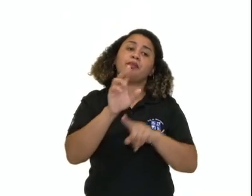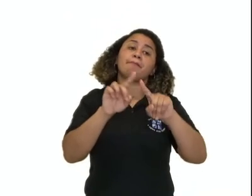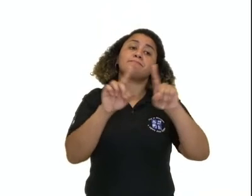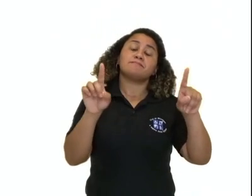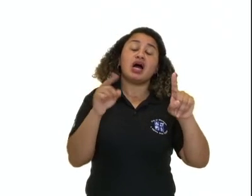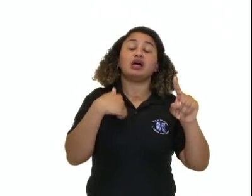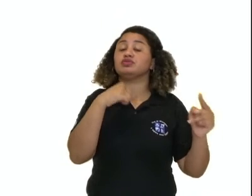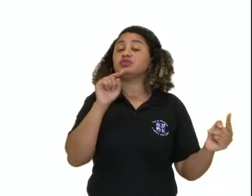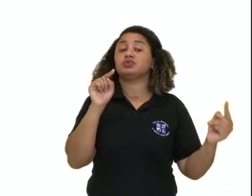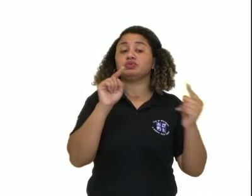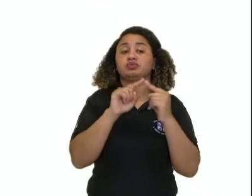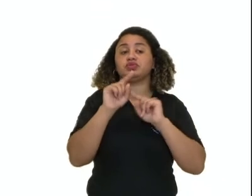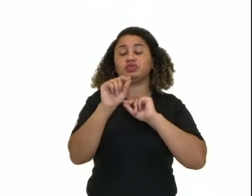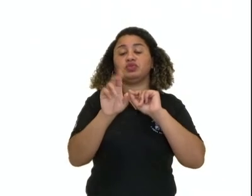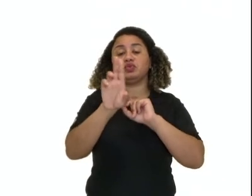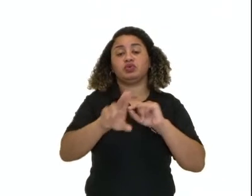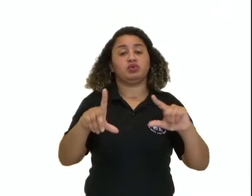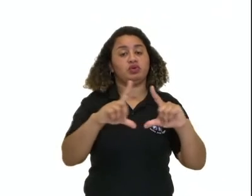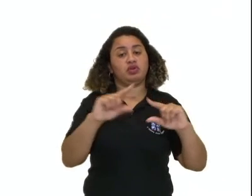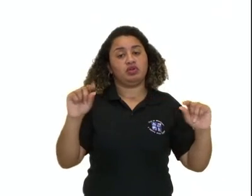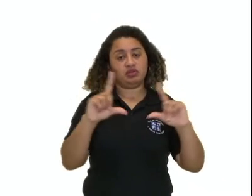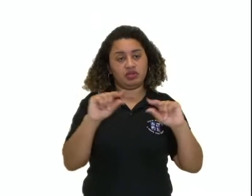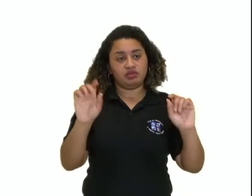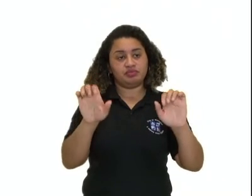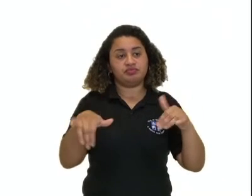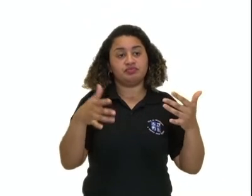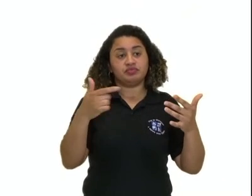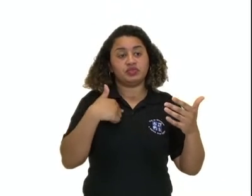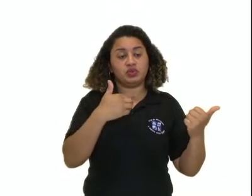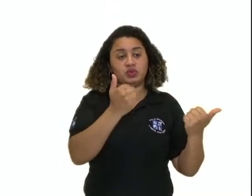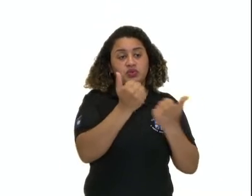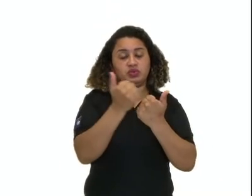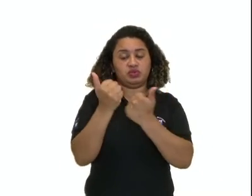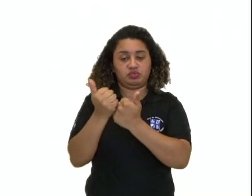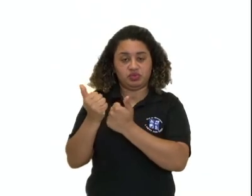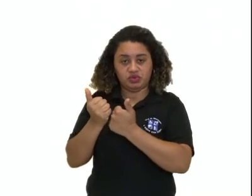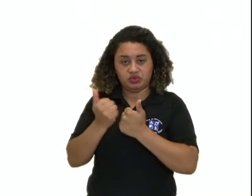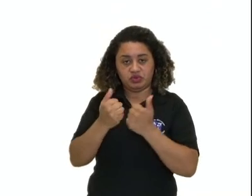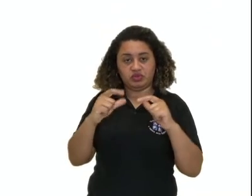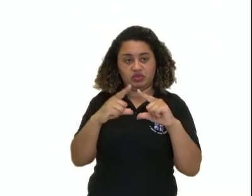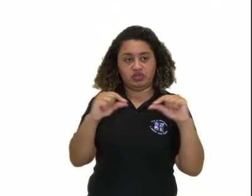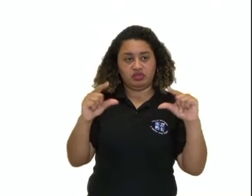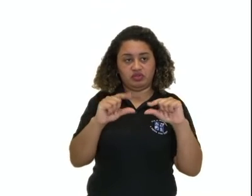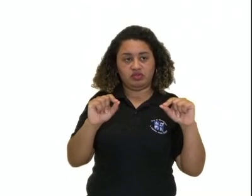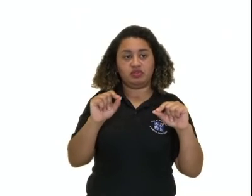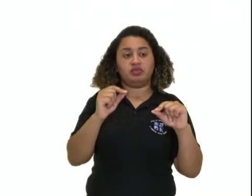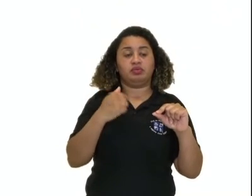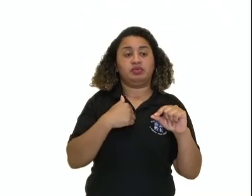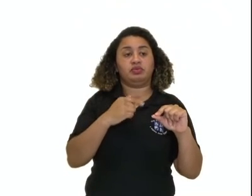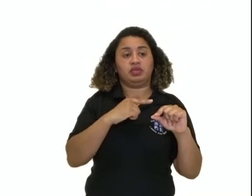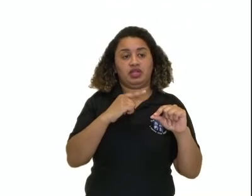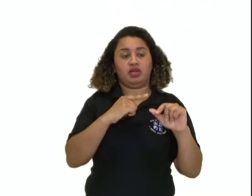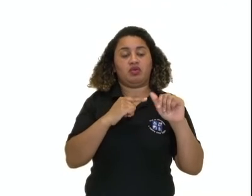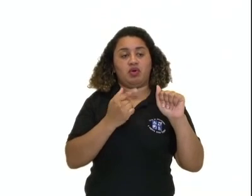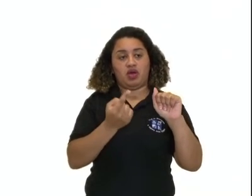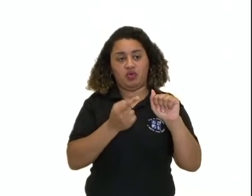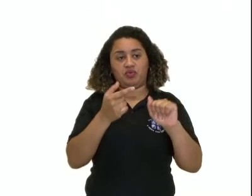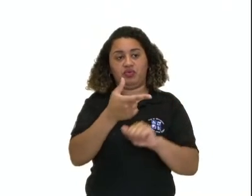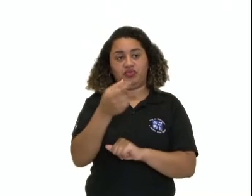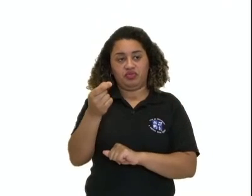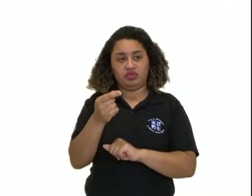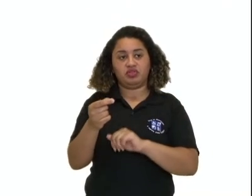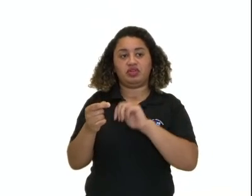nossa intenção é fazer o uso da fórmula, então vamos fazê-la dessa maneira. Nosso A1 é 20,